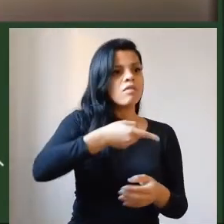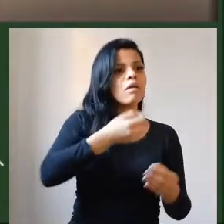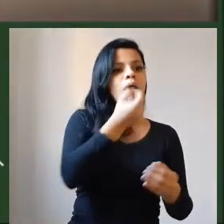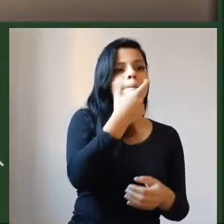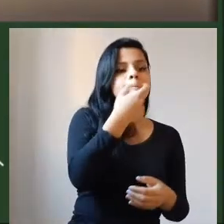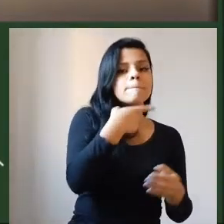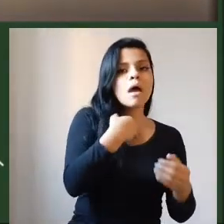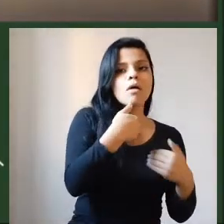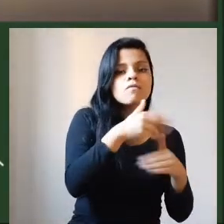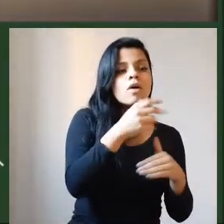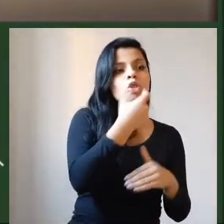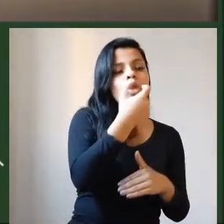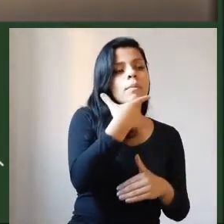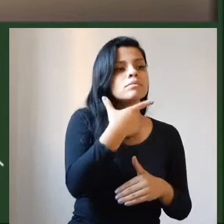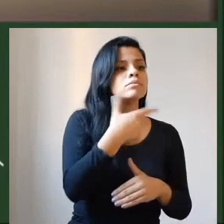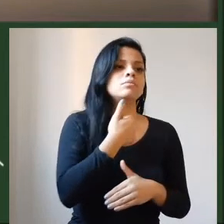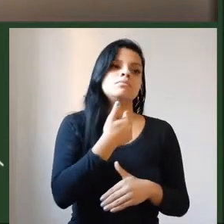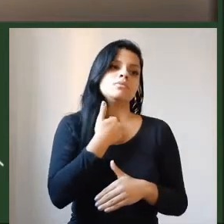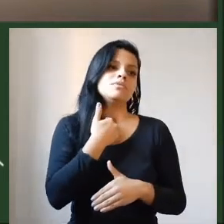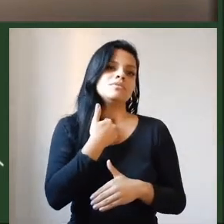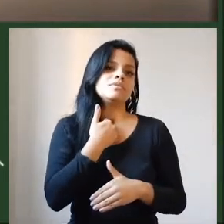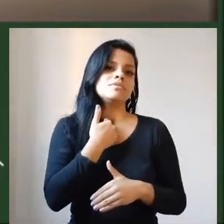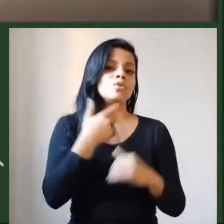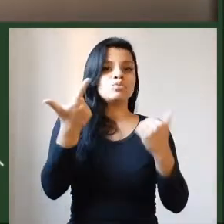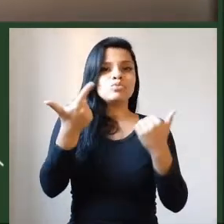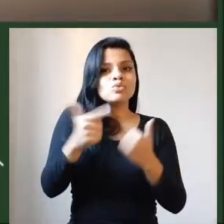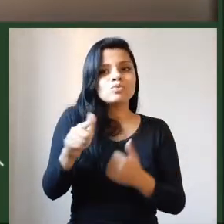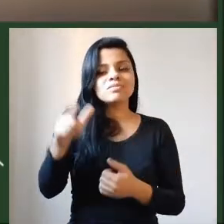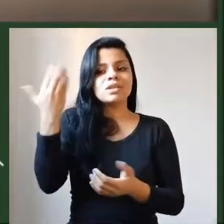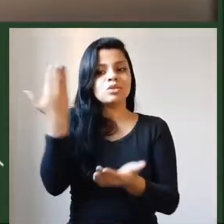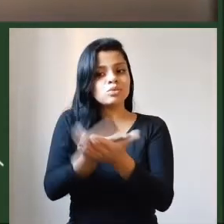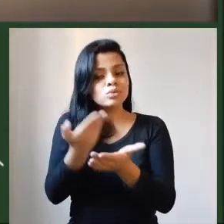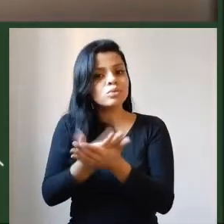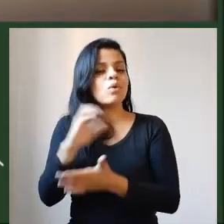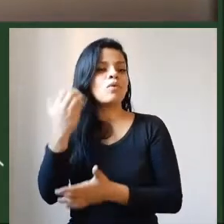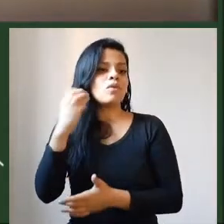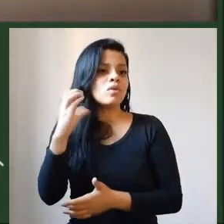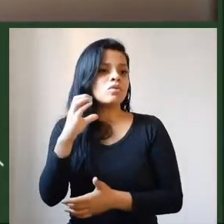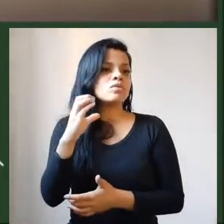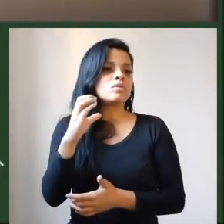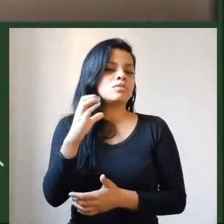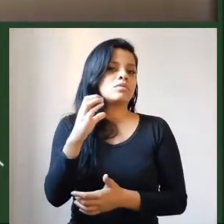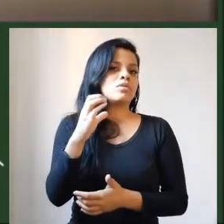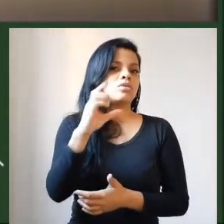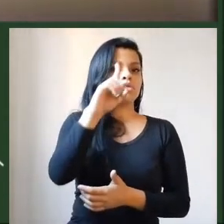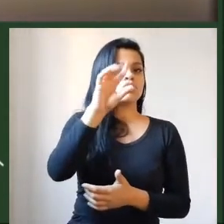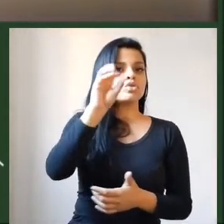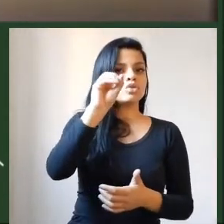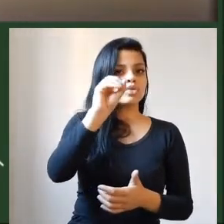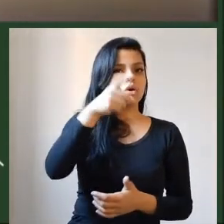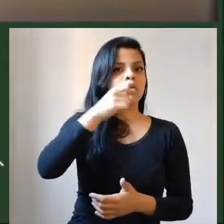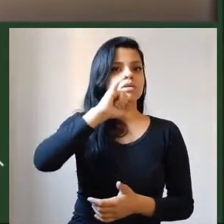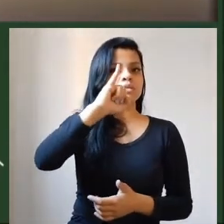evidência que hidroxicloroquina traz algum benefício para o paciente, eu não vou prescrever. Eu não